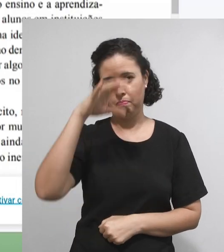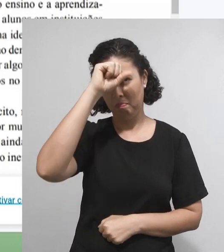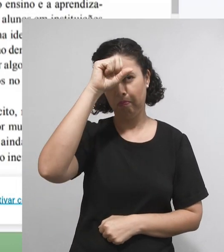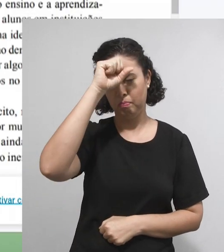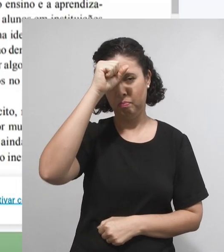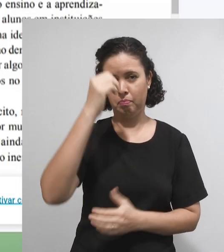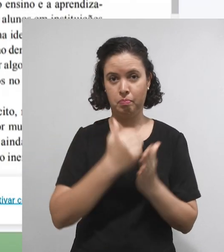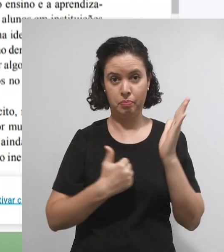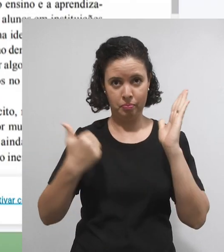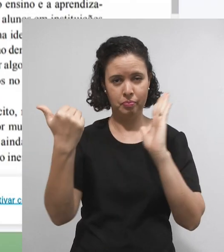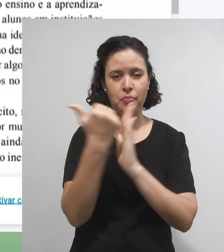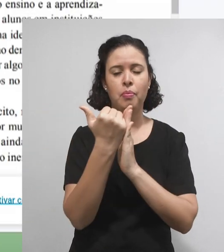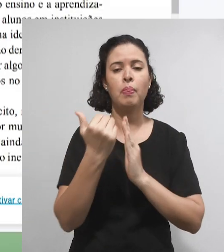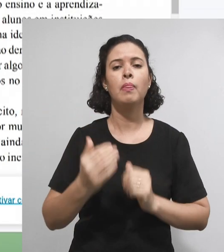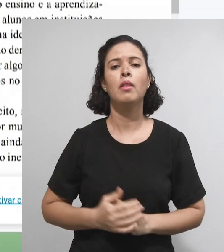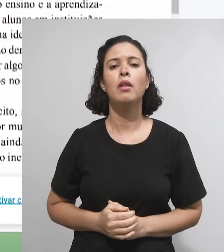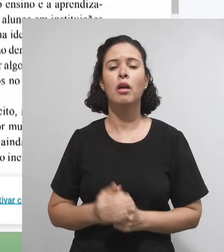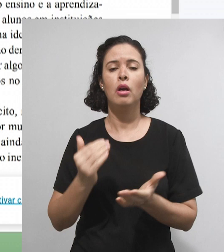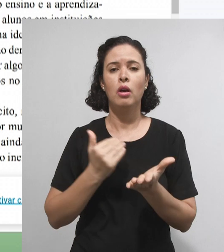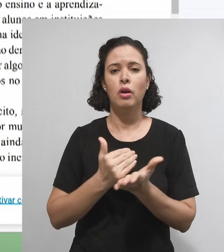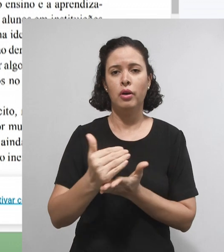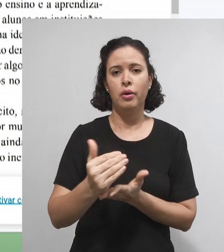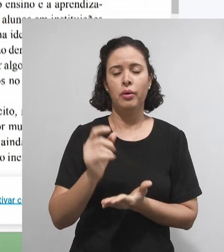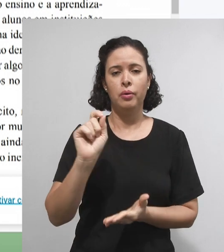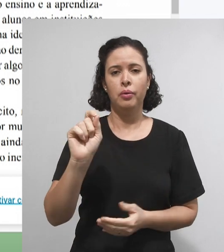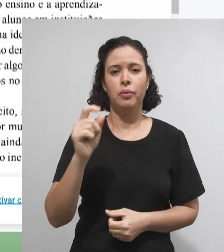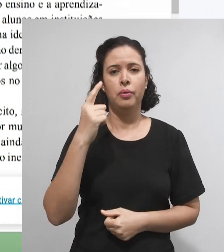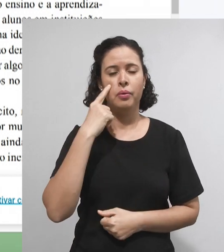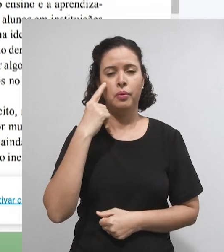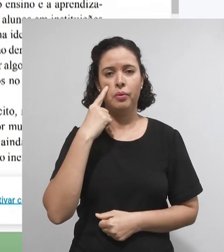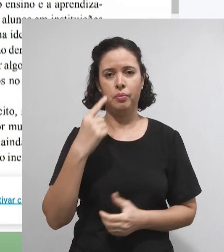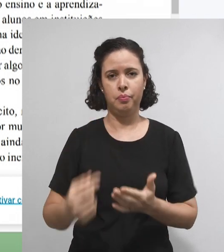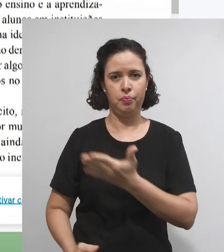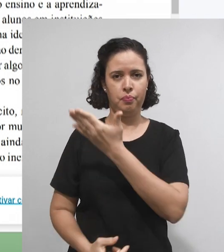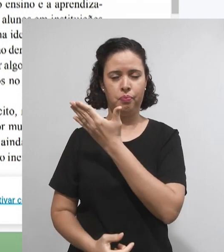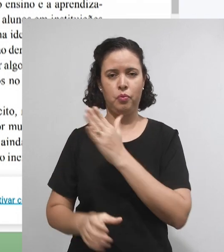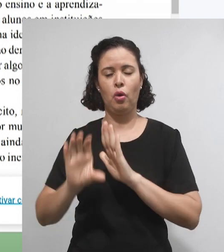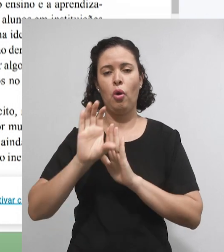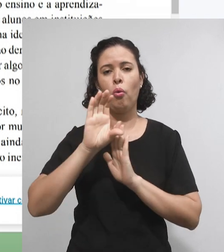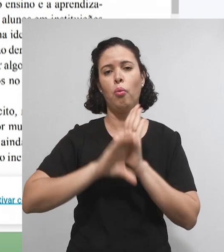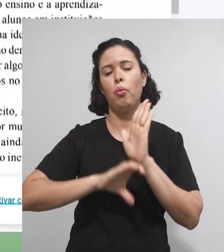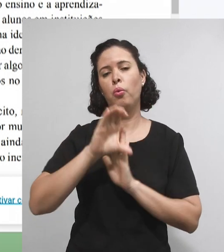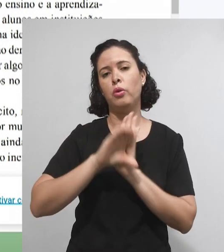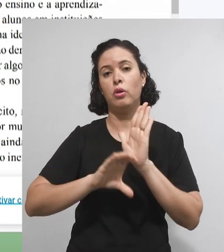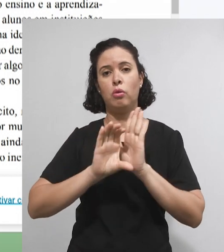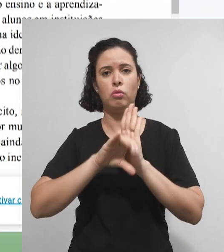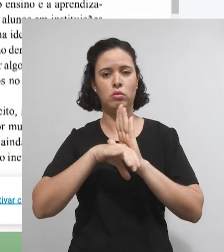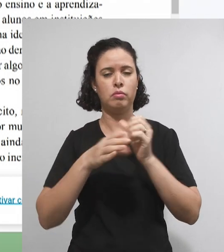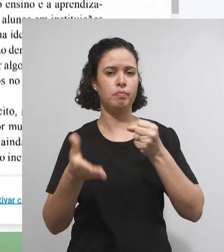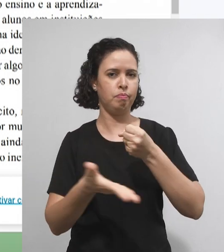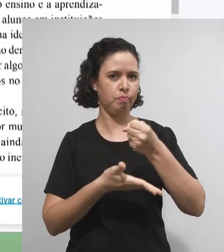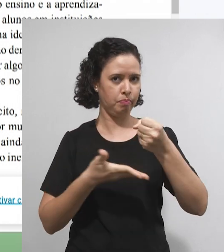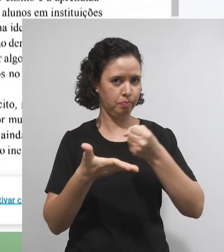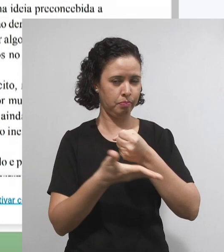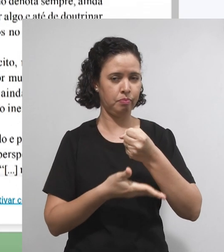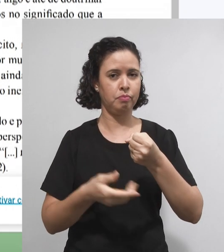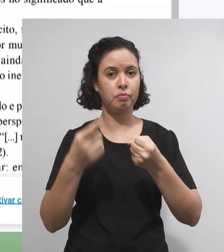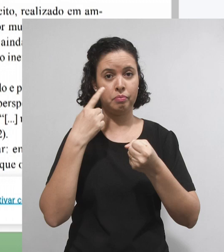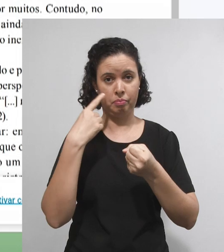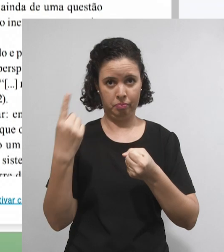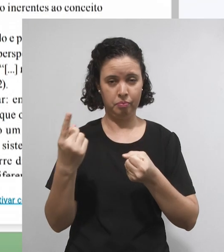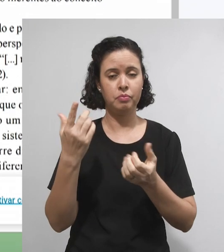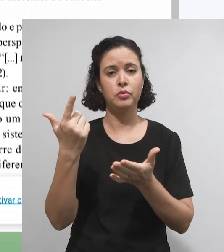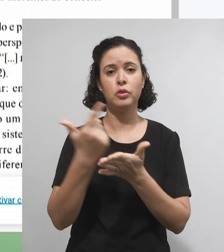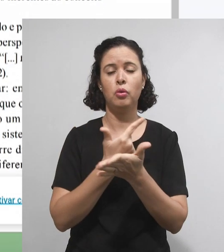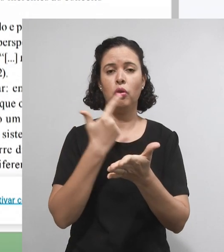conhecimento e começando justamente com currículo, conceitos básicos. Então, aqui